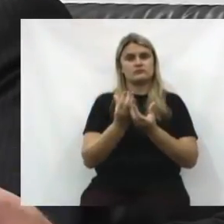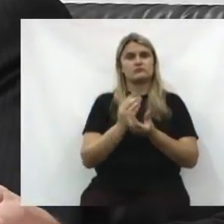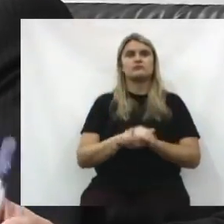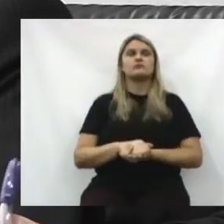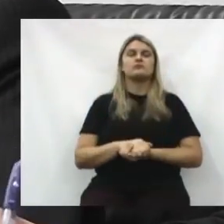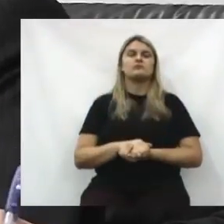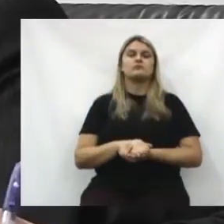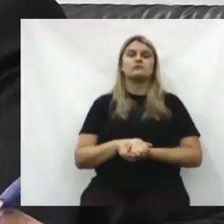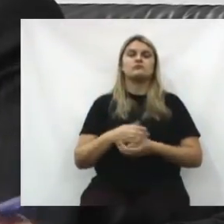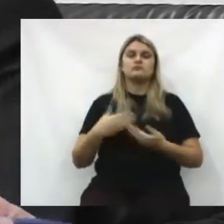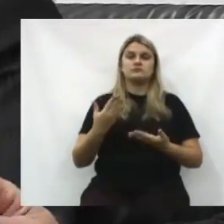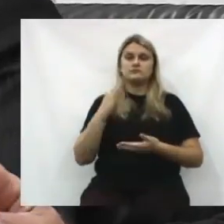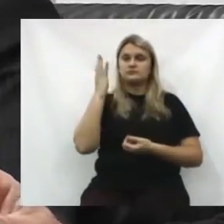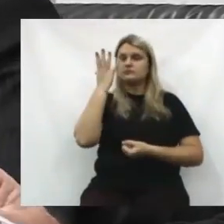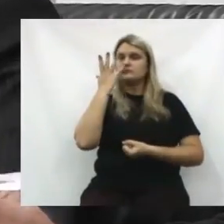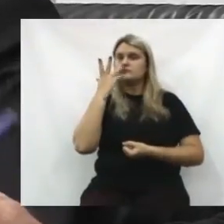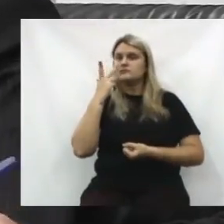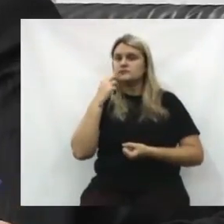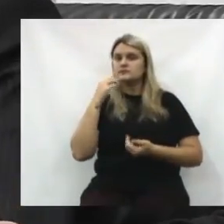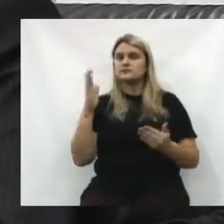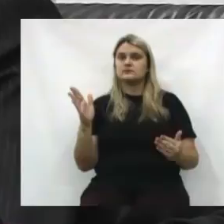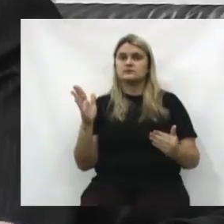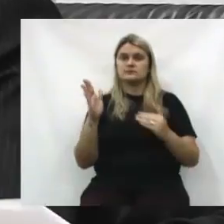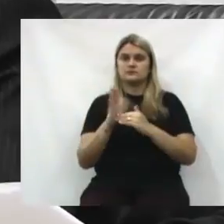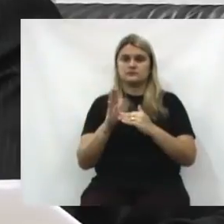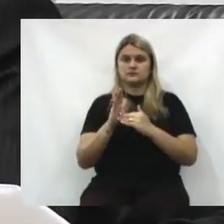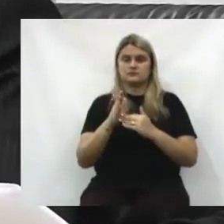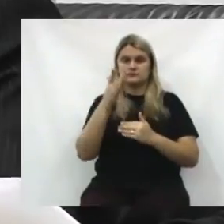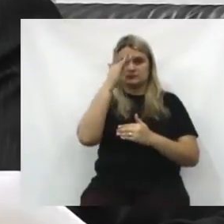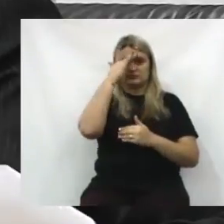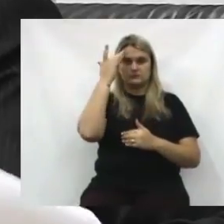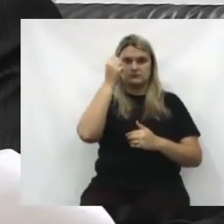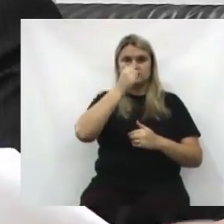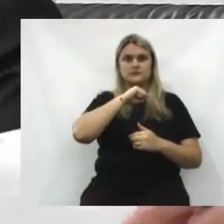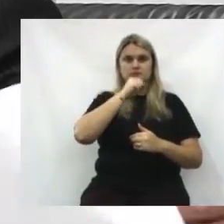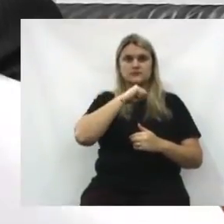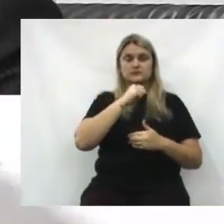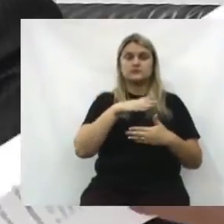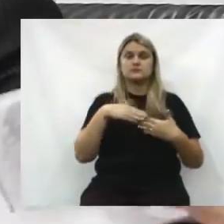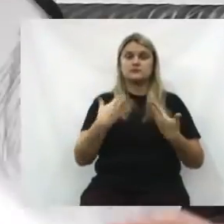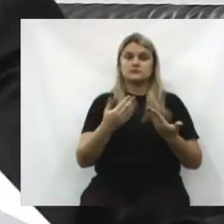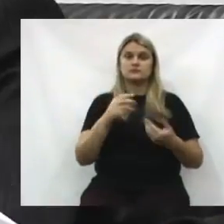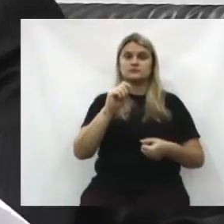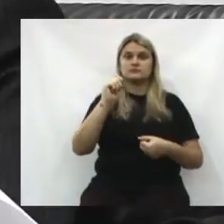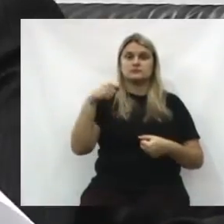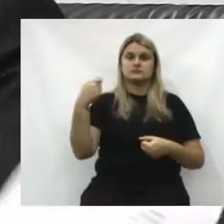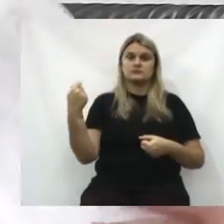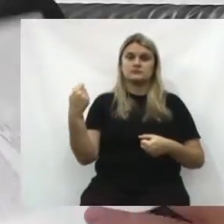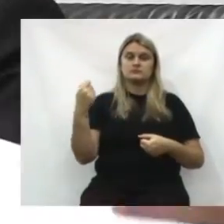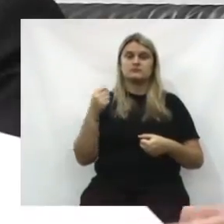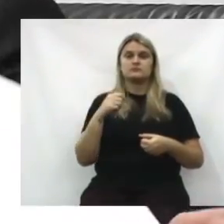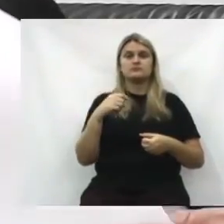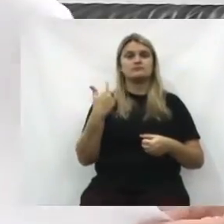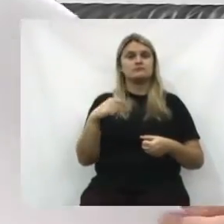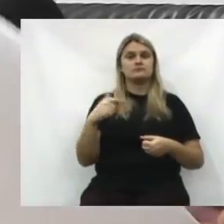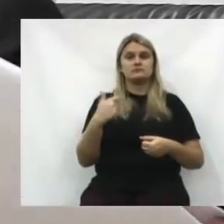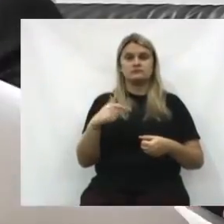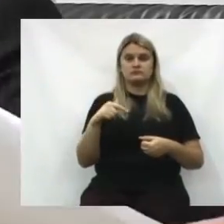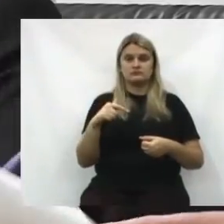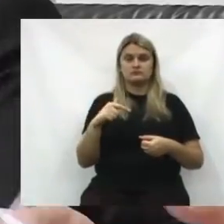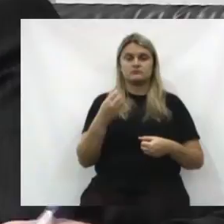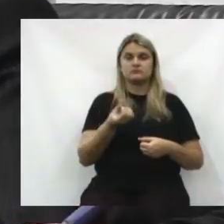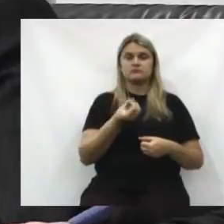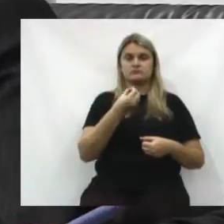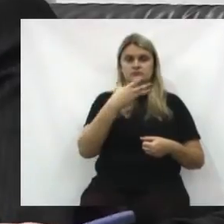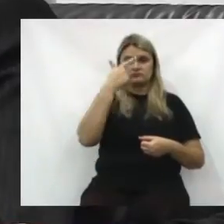toda a comunidade, desde a criança até o idoso. E aquela associação ela